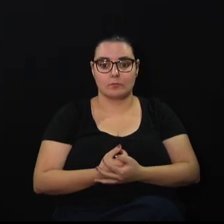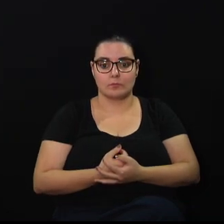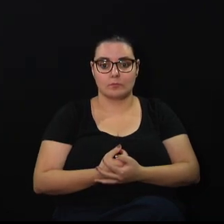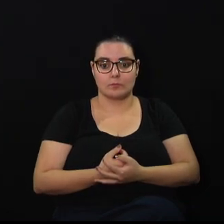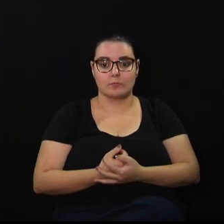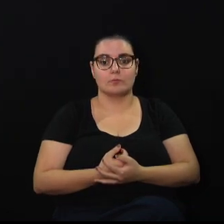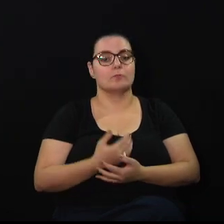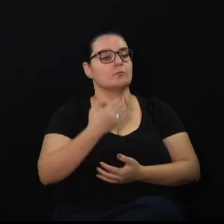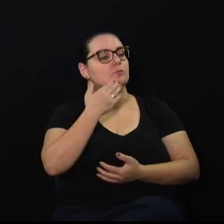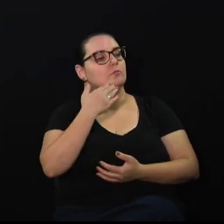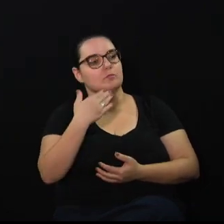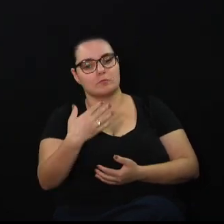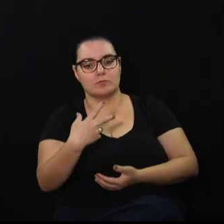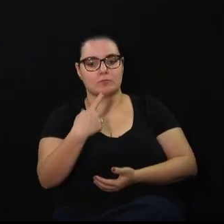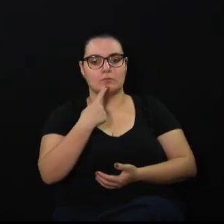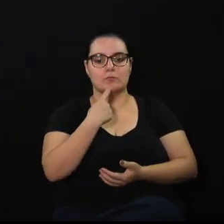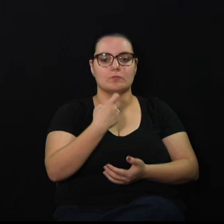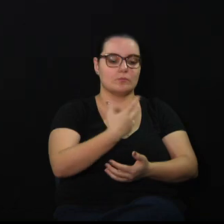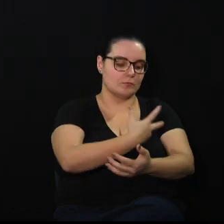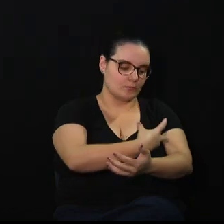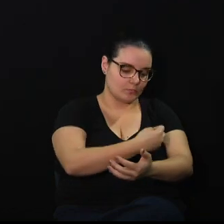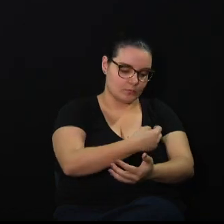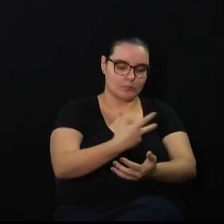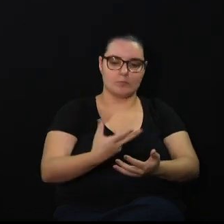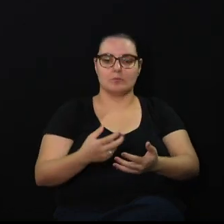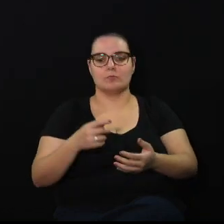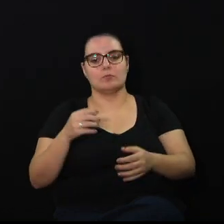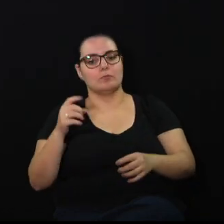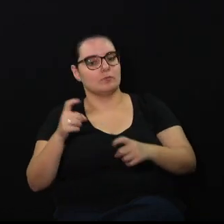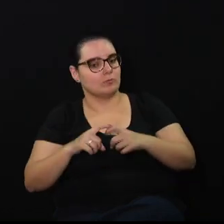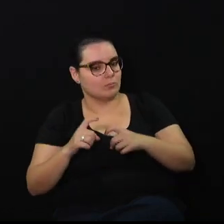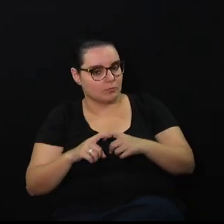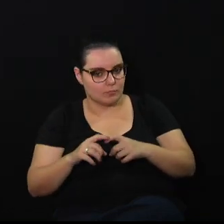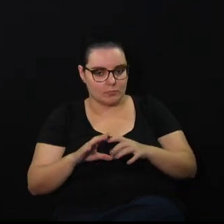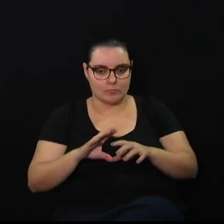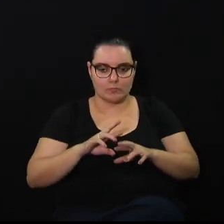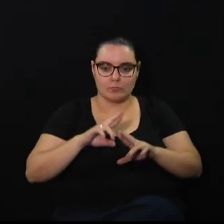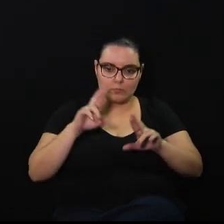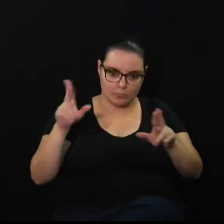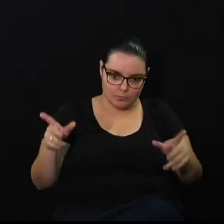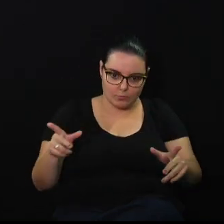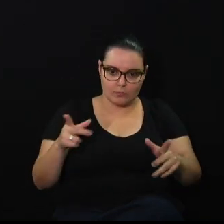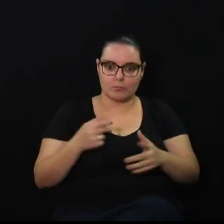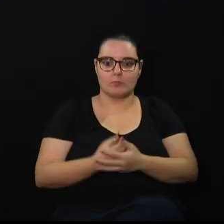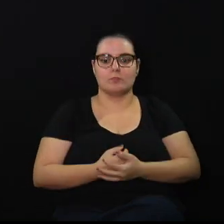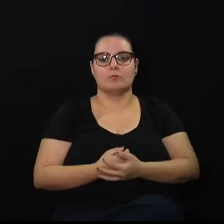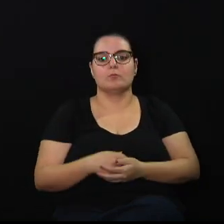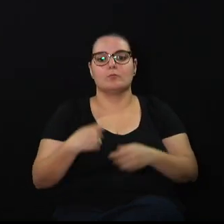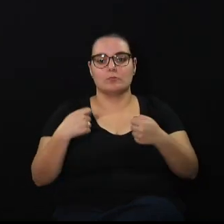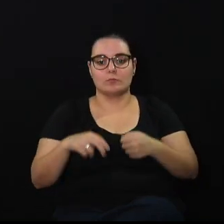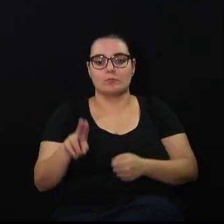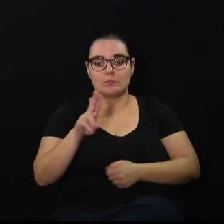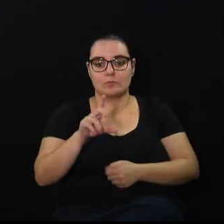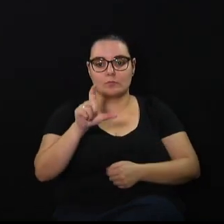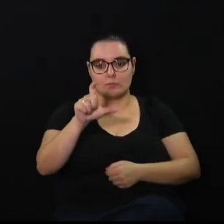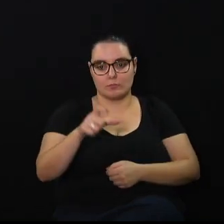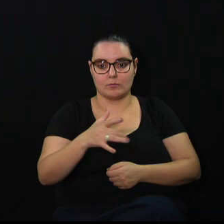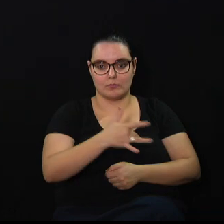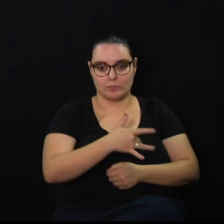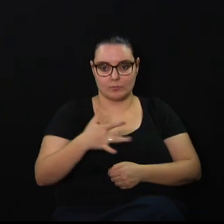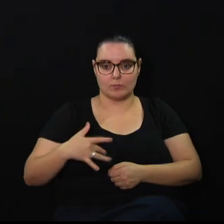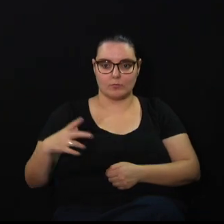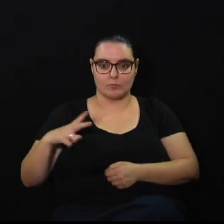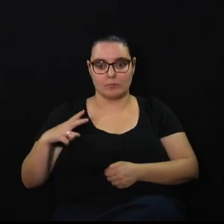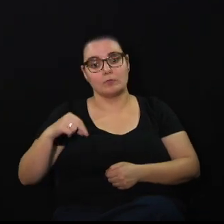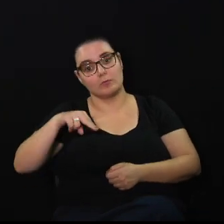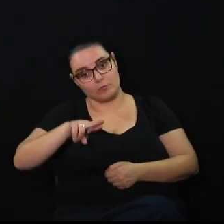pedido de exame é uma consulta diferenciada tudo que você precisa fazer no como plano de saúde ou se for o caso no